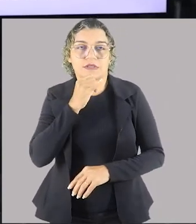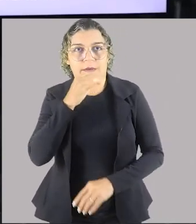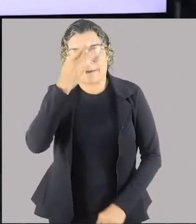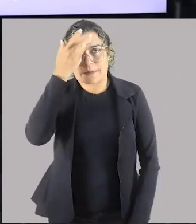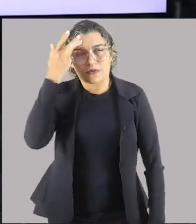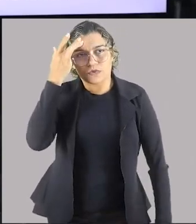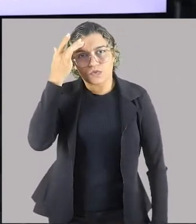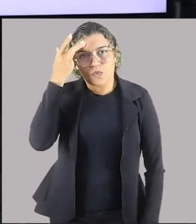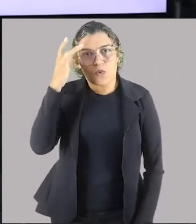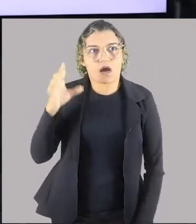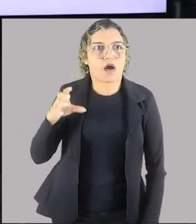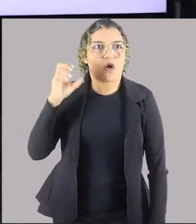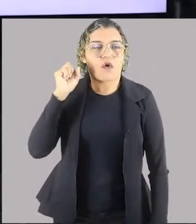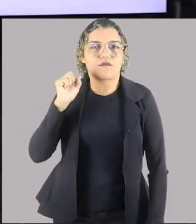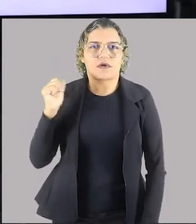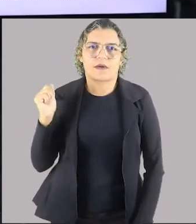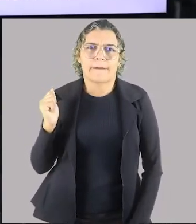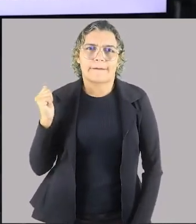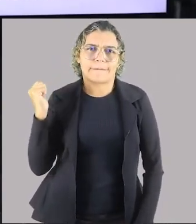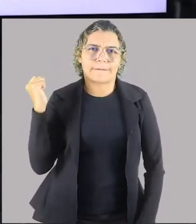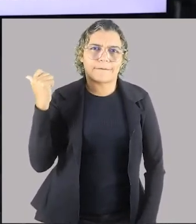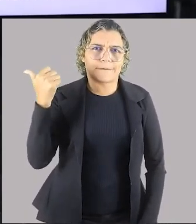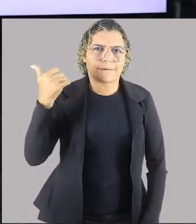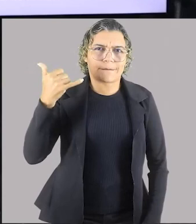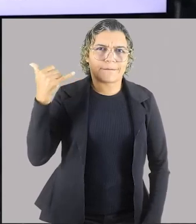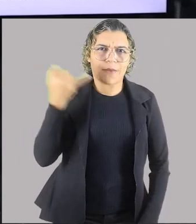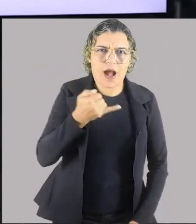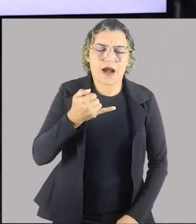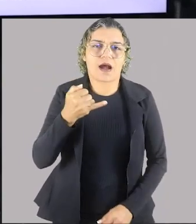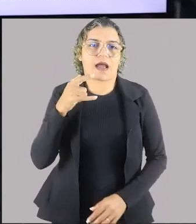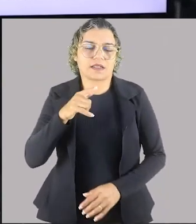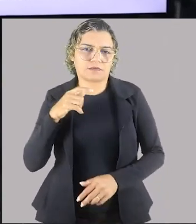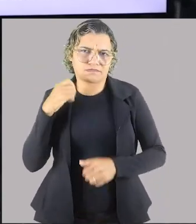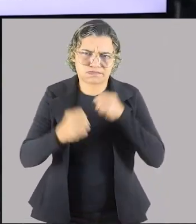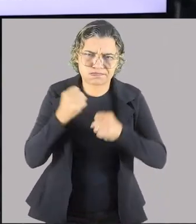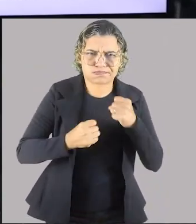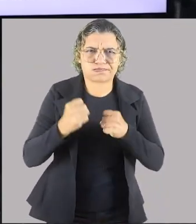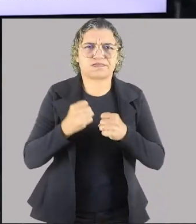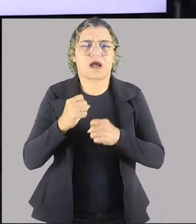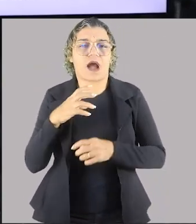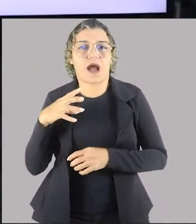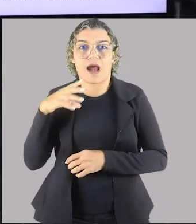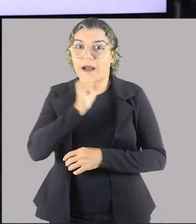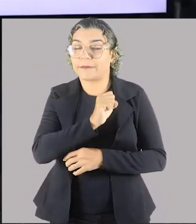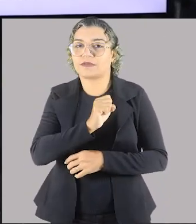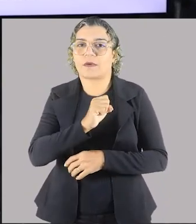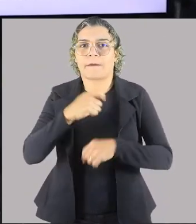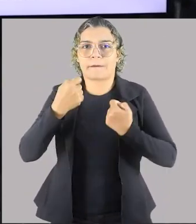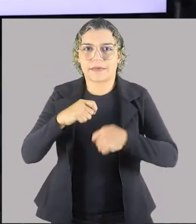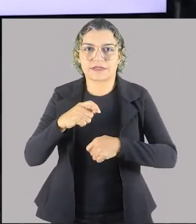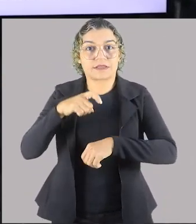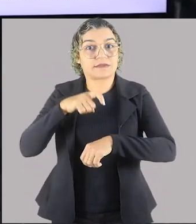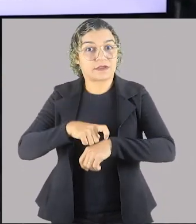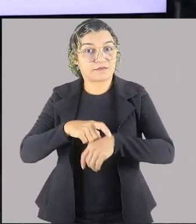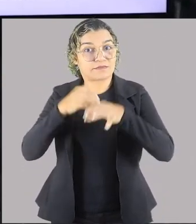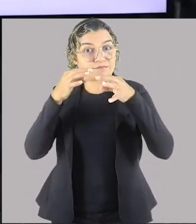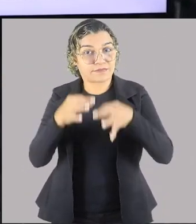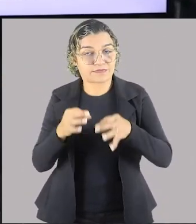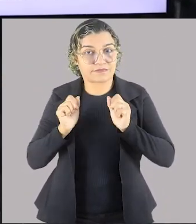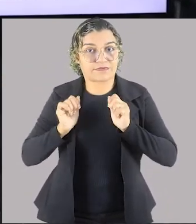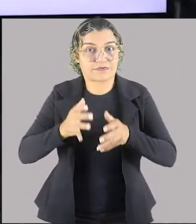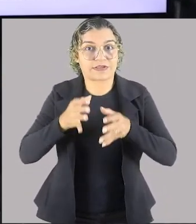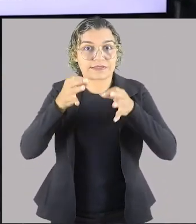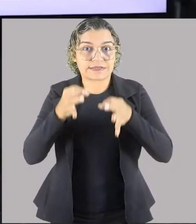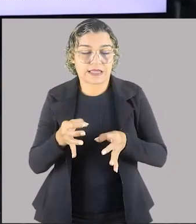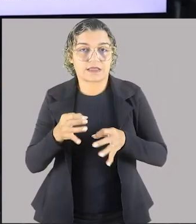lá o tiro e ele consegue sair da sua raia em velocidade, ele tem que ter um bom tempo de reação, que é quando